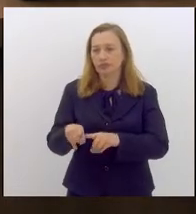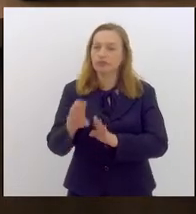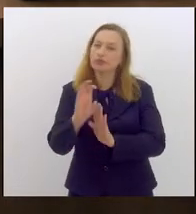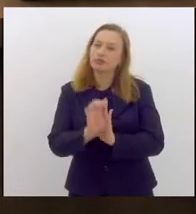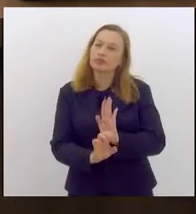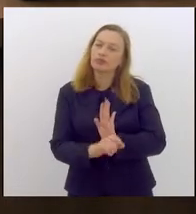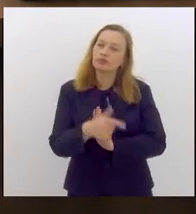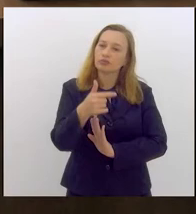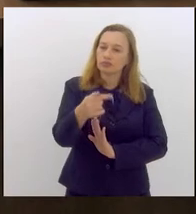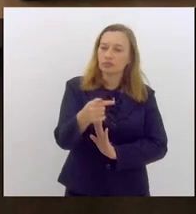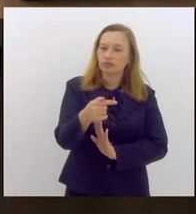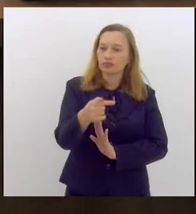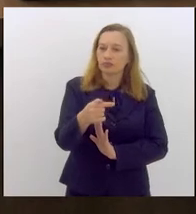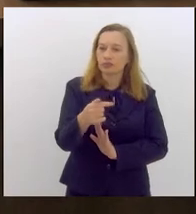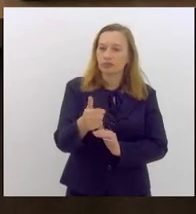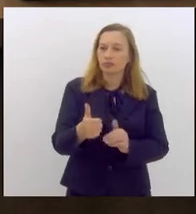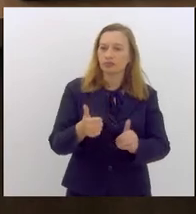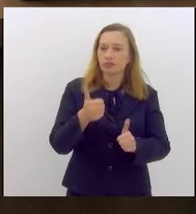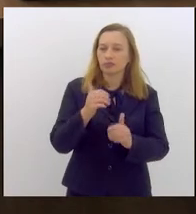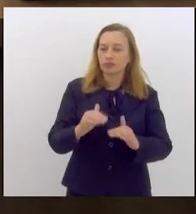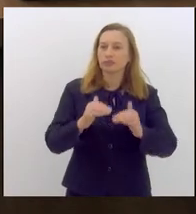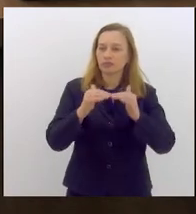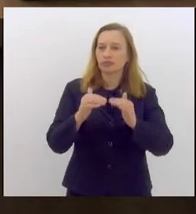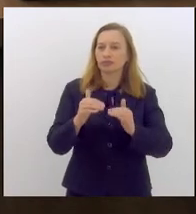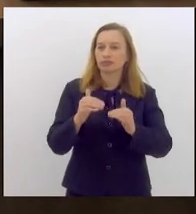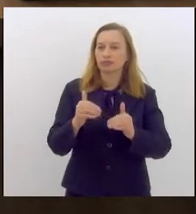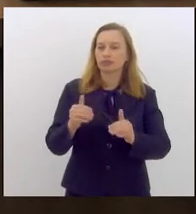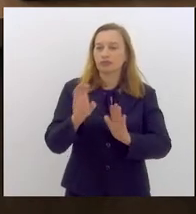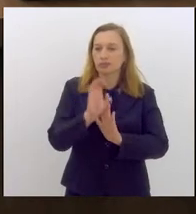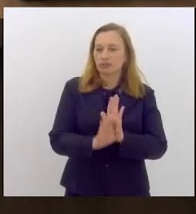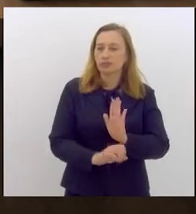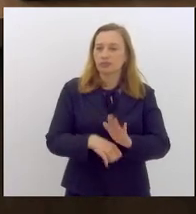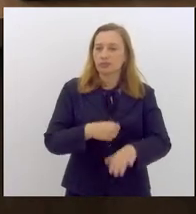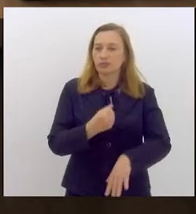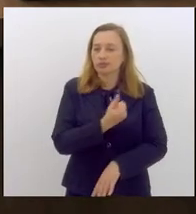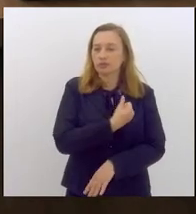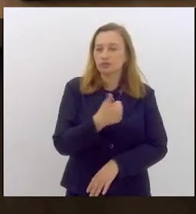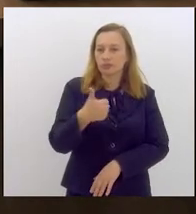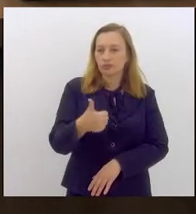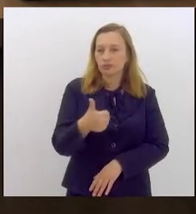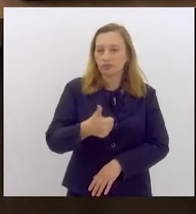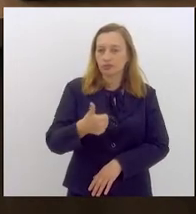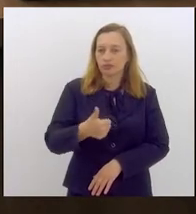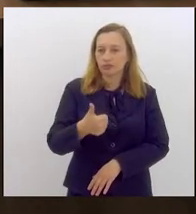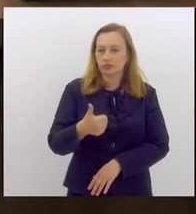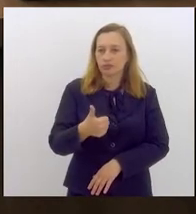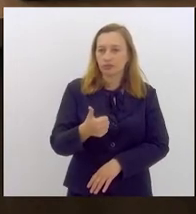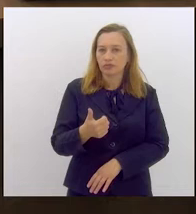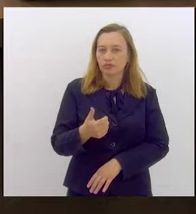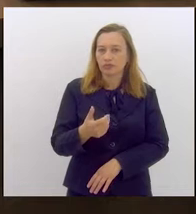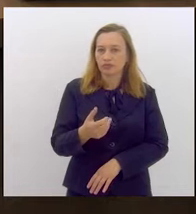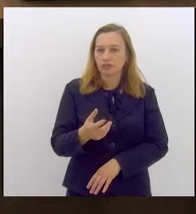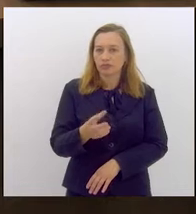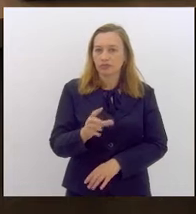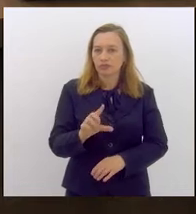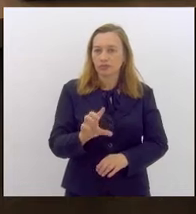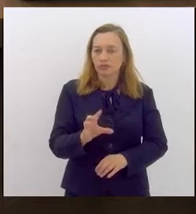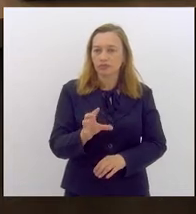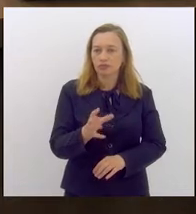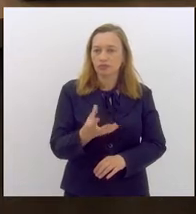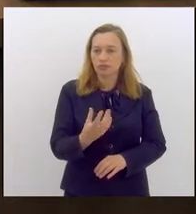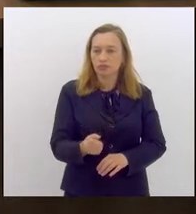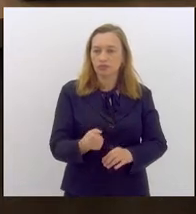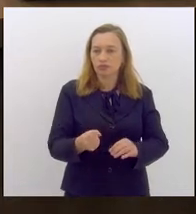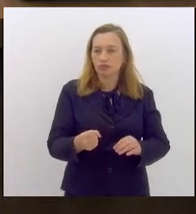emenda 7. A subemenda à emenda 1, que adicionou um artigo onde